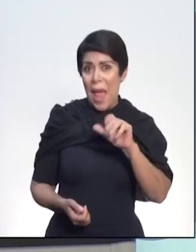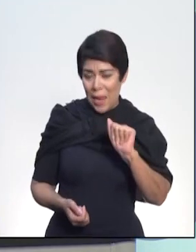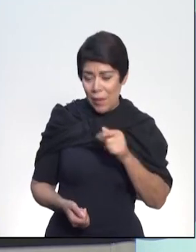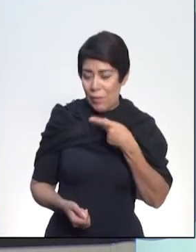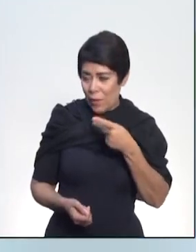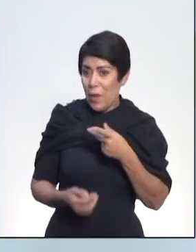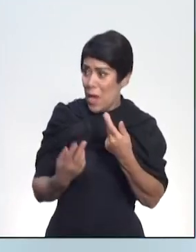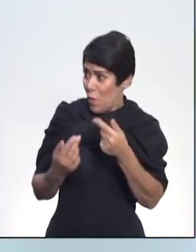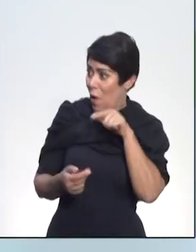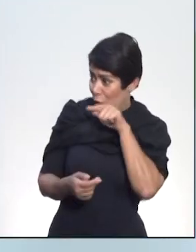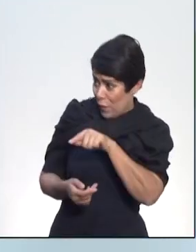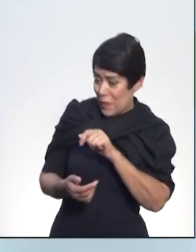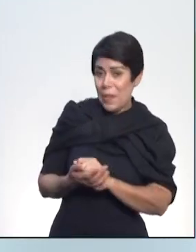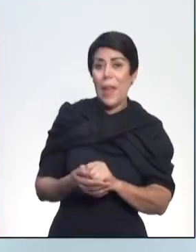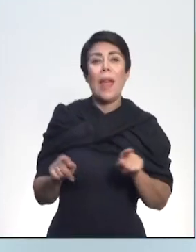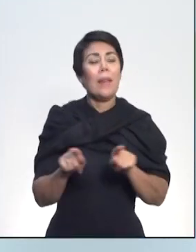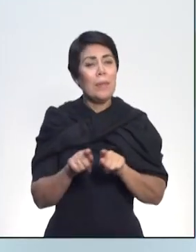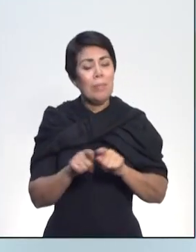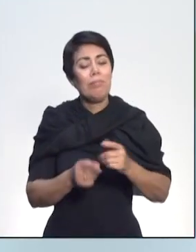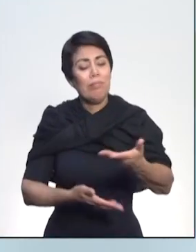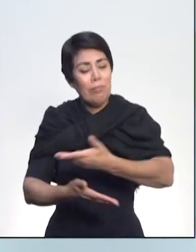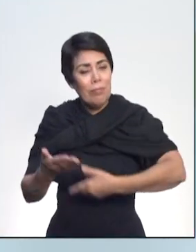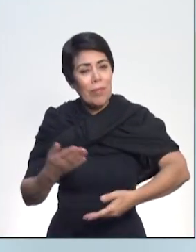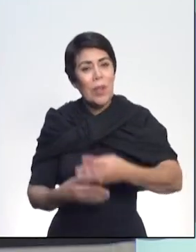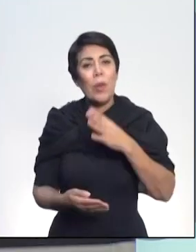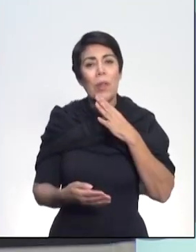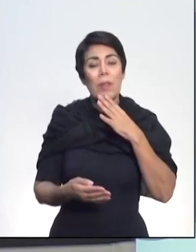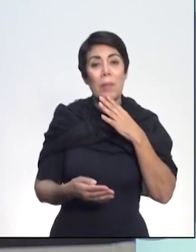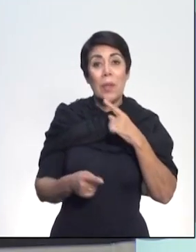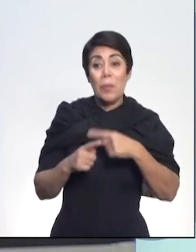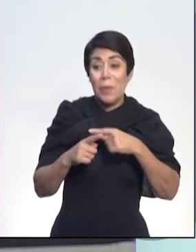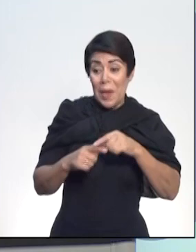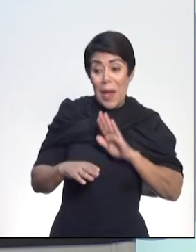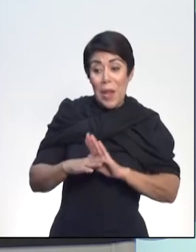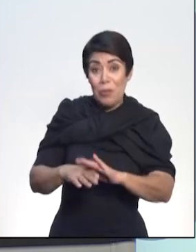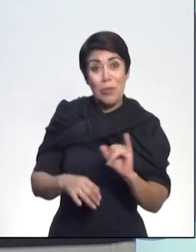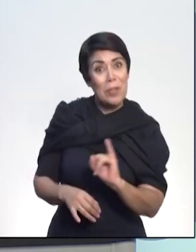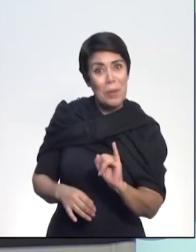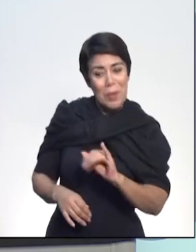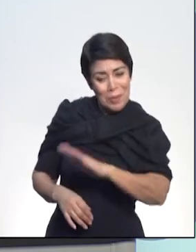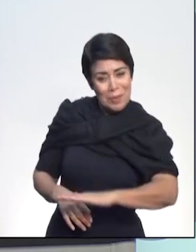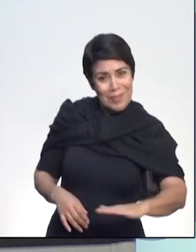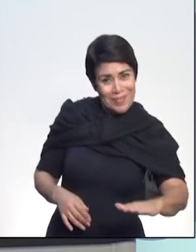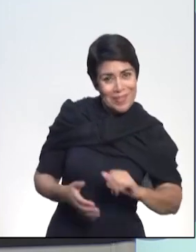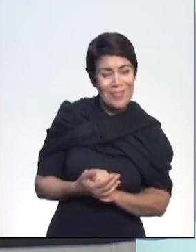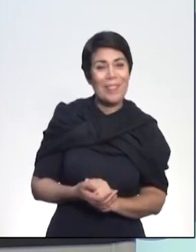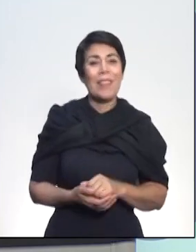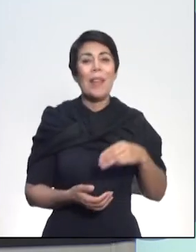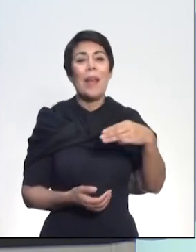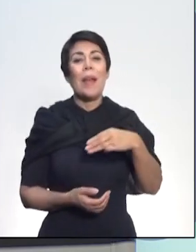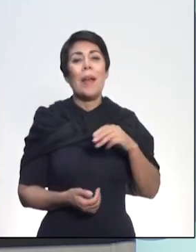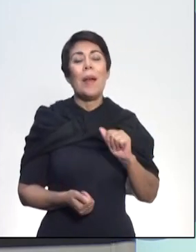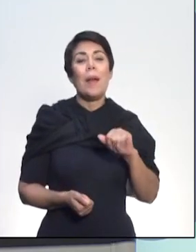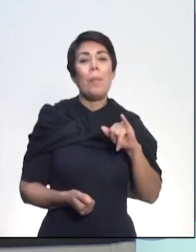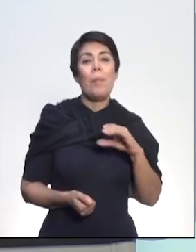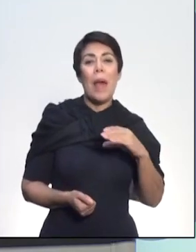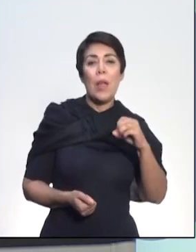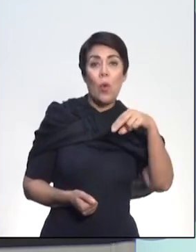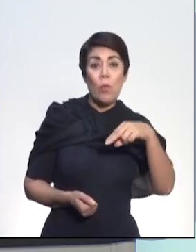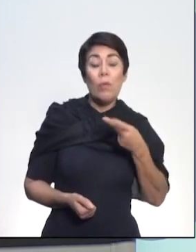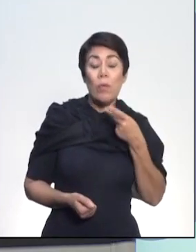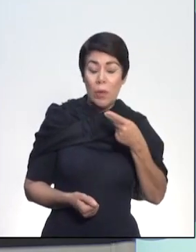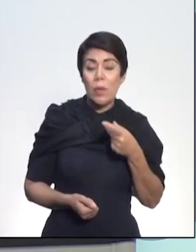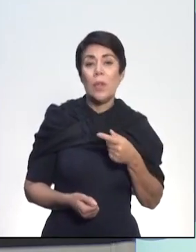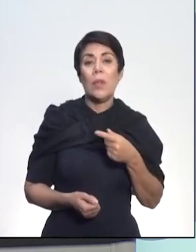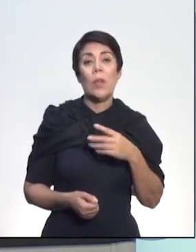você, Luanda, ela compartilha conhecimento quando ela ajuda os irmãos mais novos. Aí o Michael diz que ele compartilha os